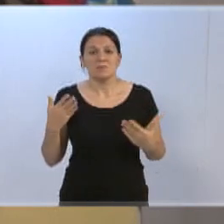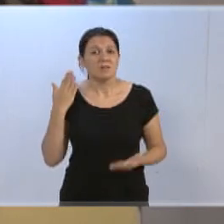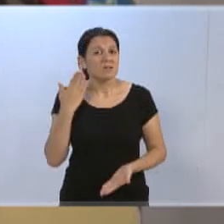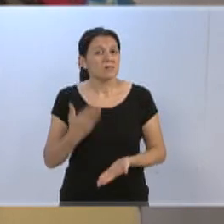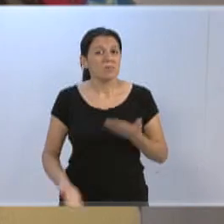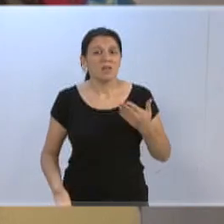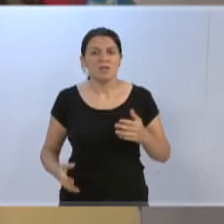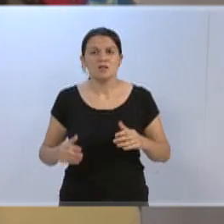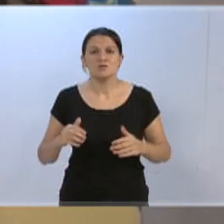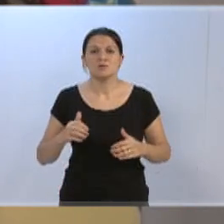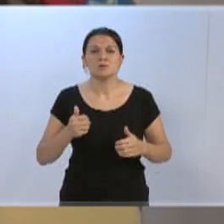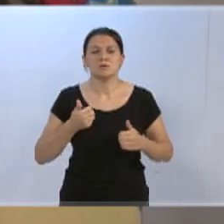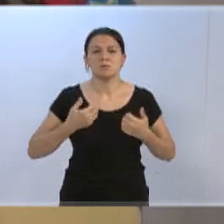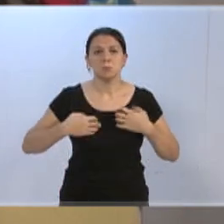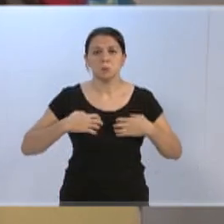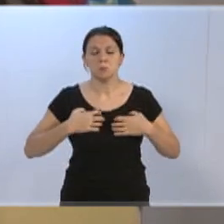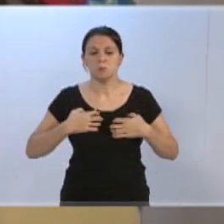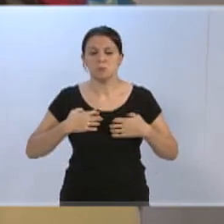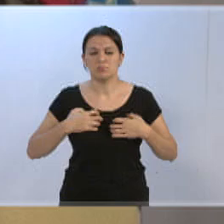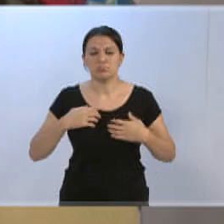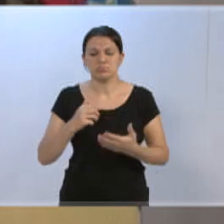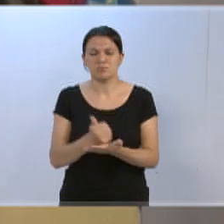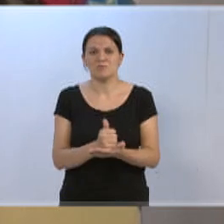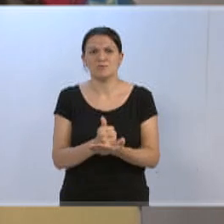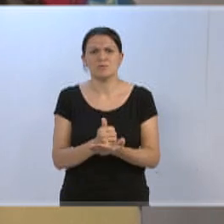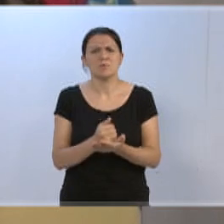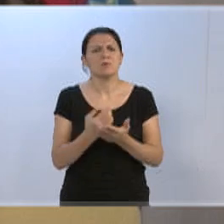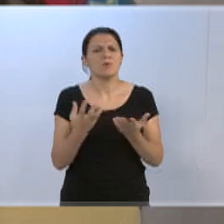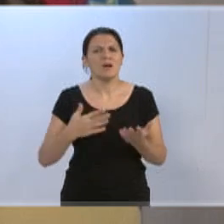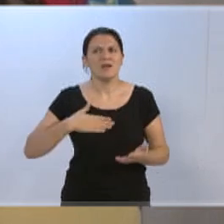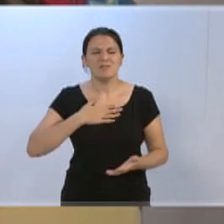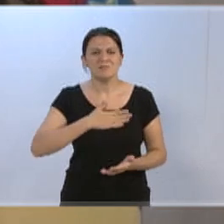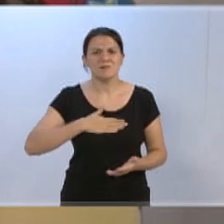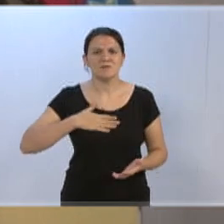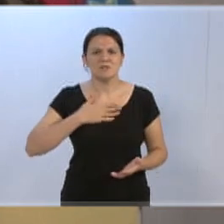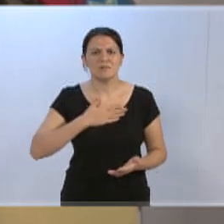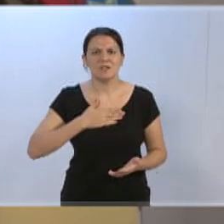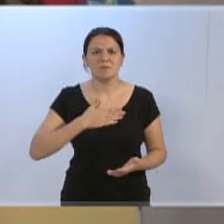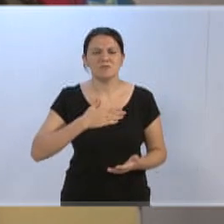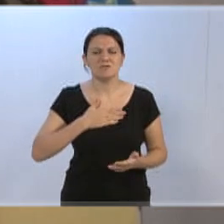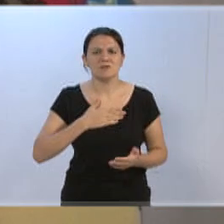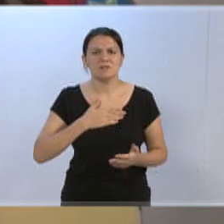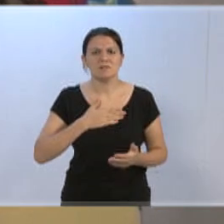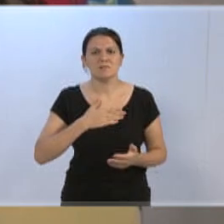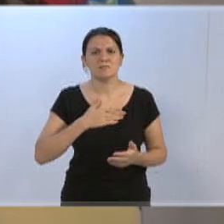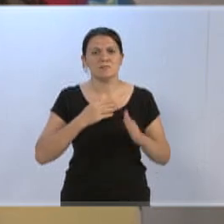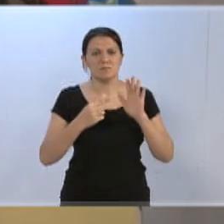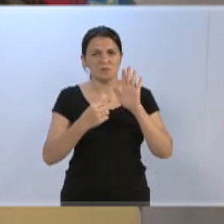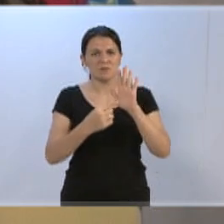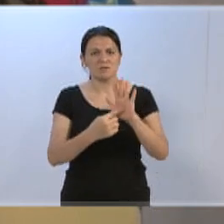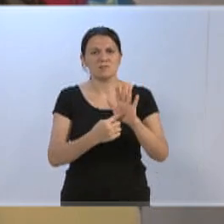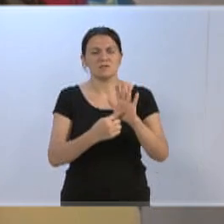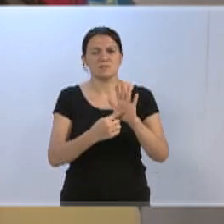vezes o controle. Por várias vezes eu gostaria que mostrasse ali na tela, ele diz o seguinte,